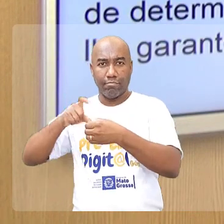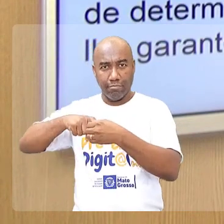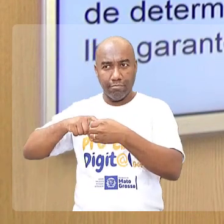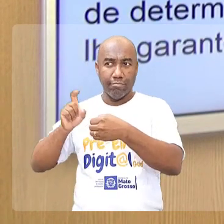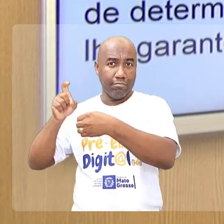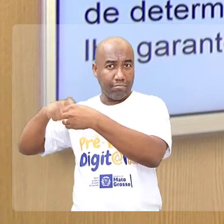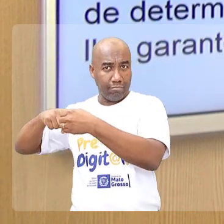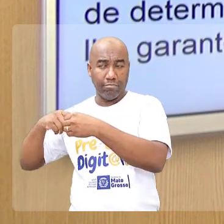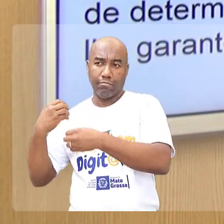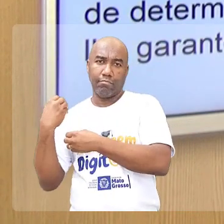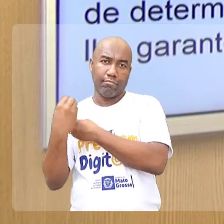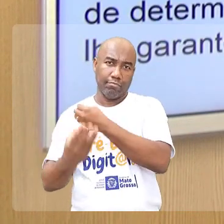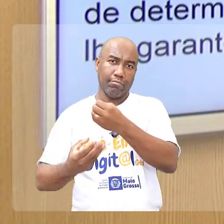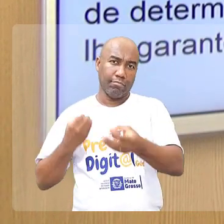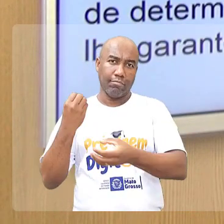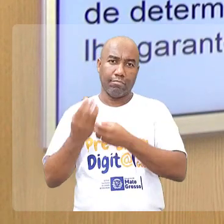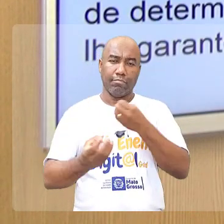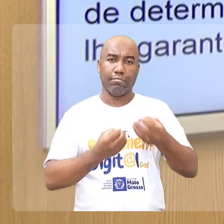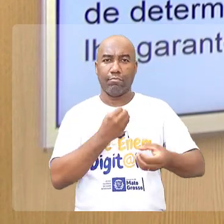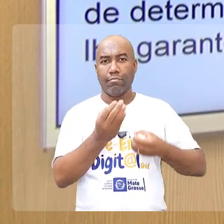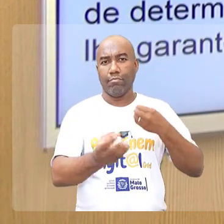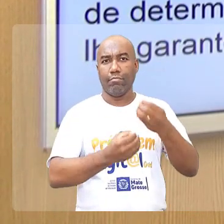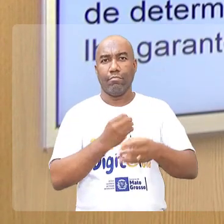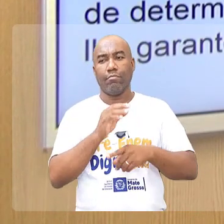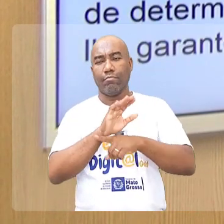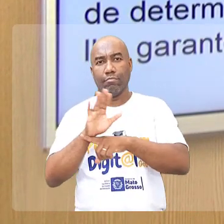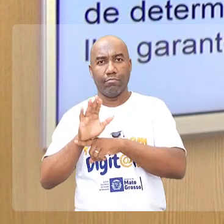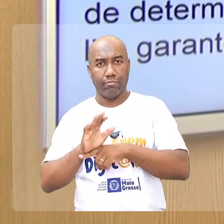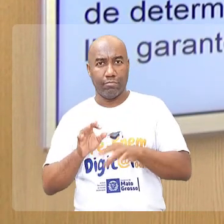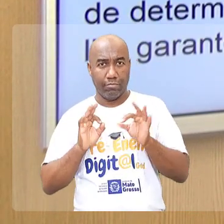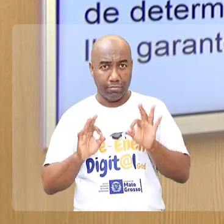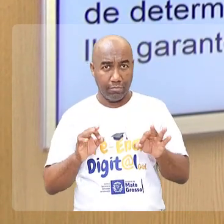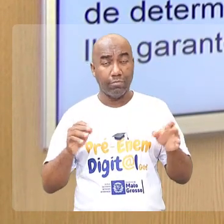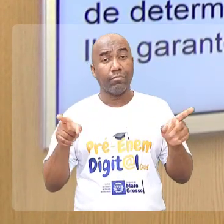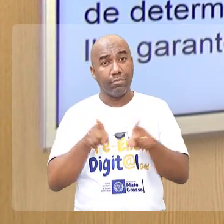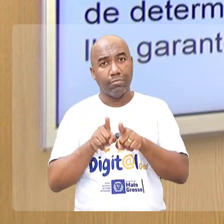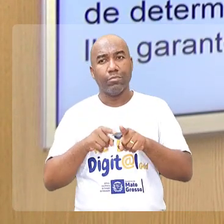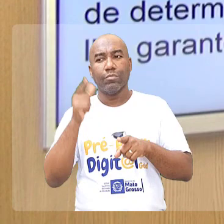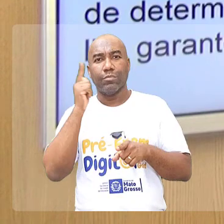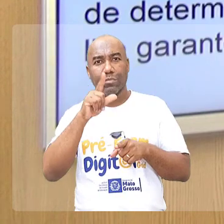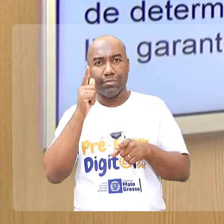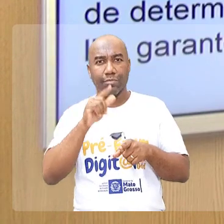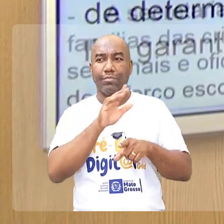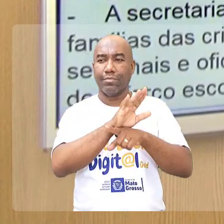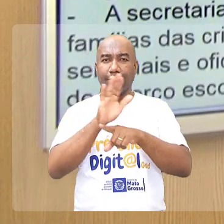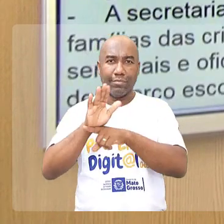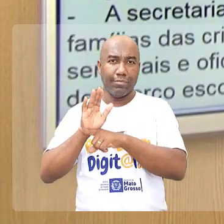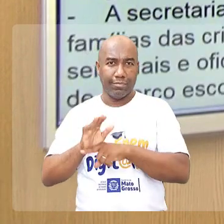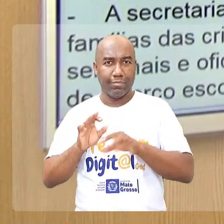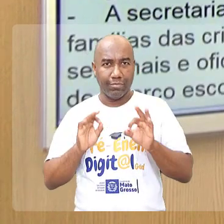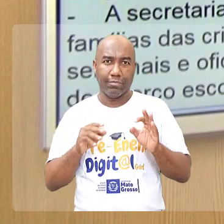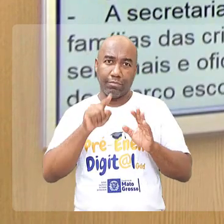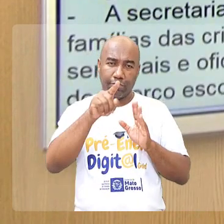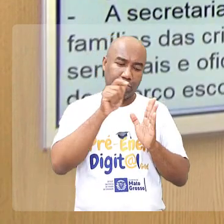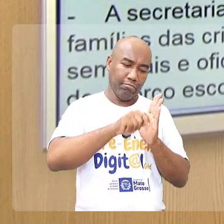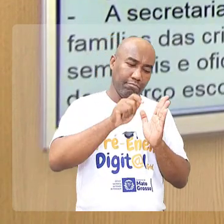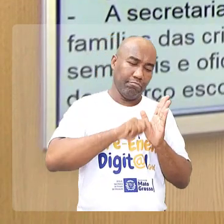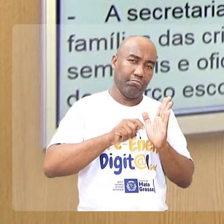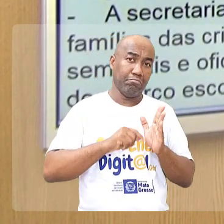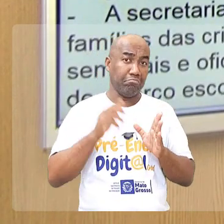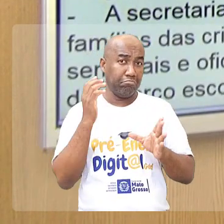parceria de iniciativa privada com sociedade. Dá super certo e você ainda consegue uma notona no